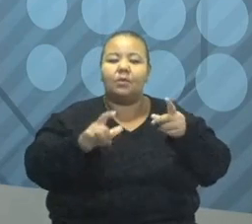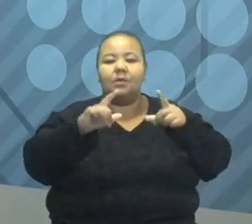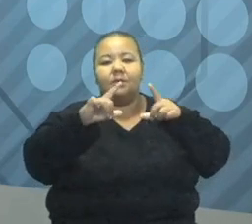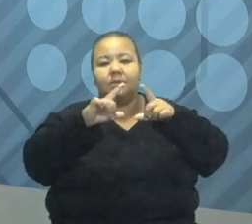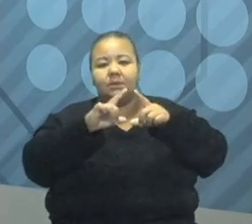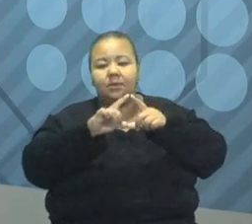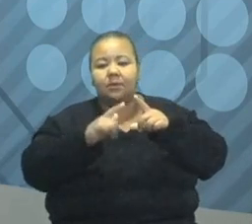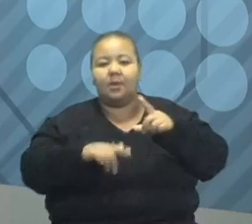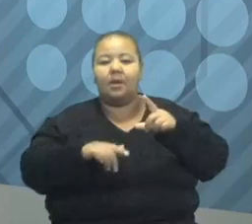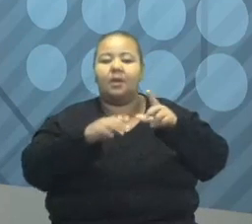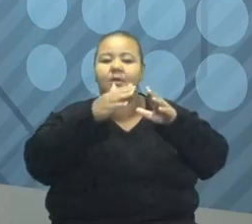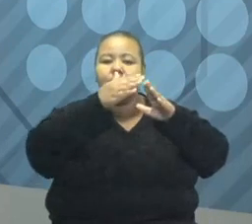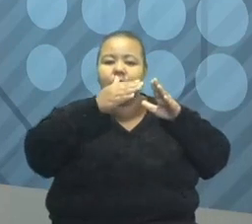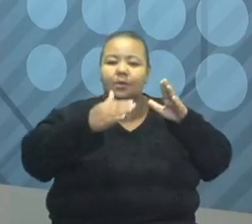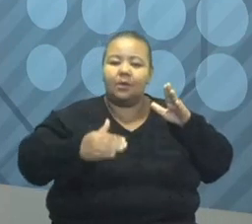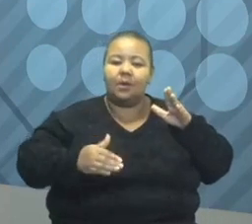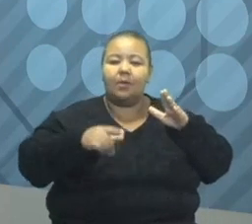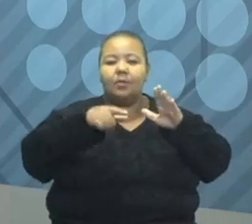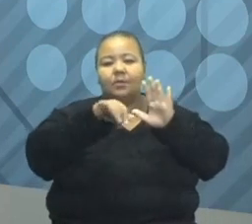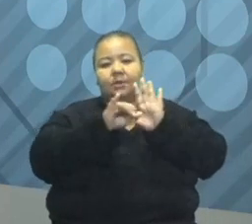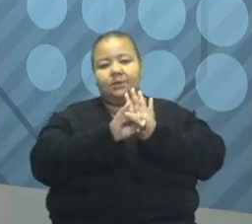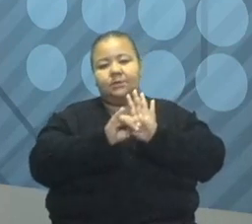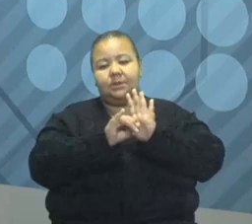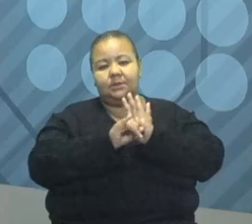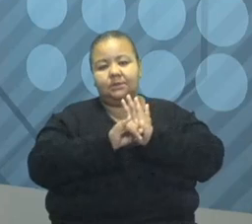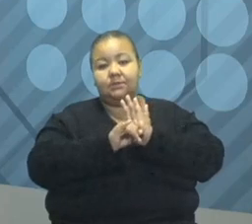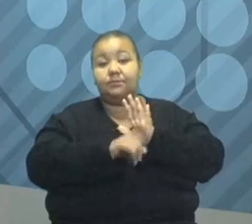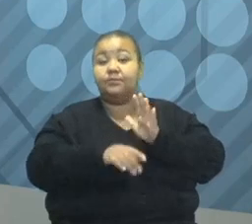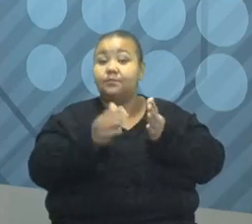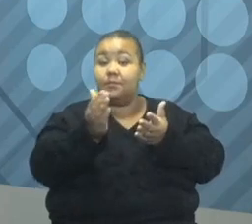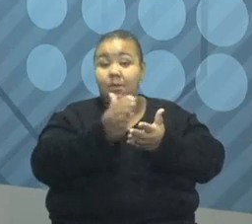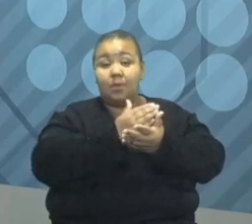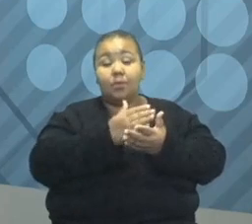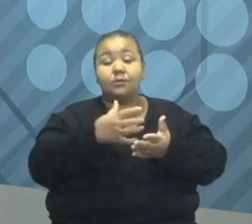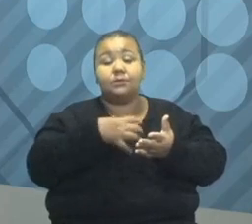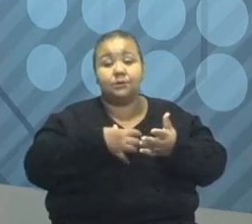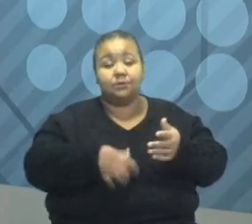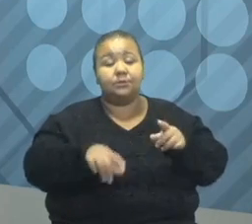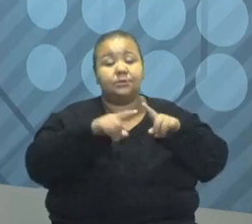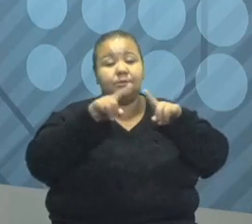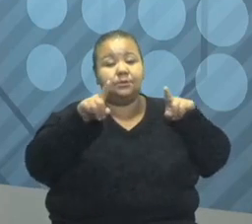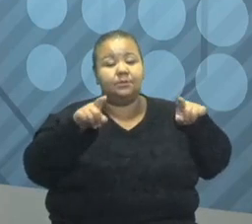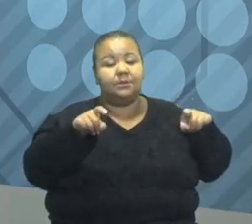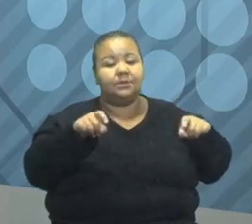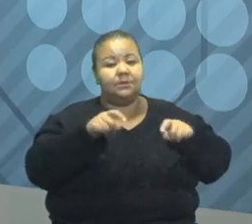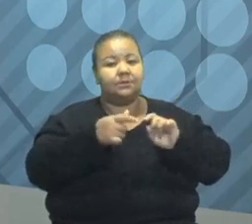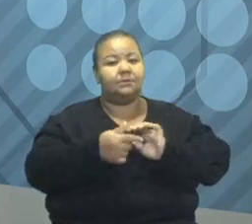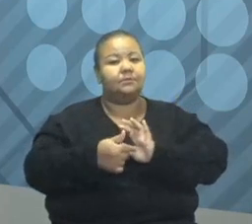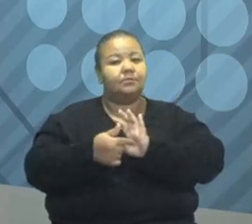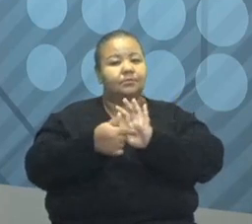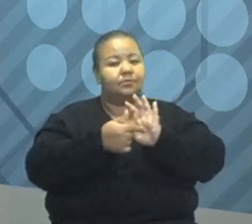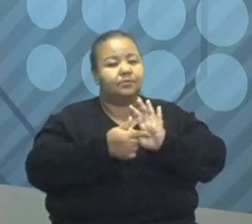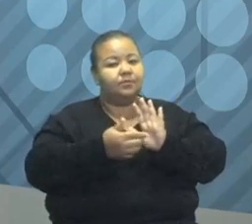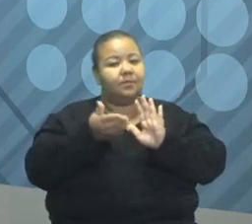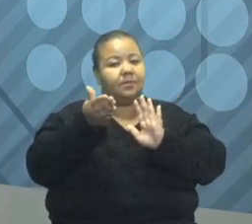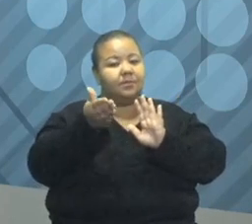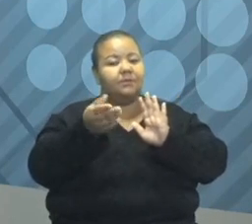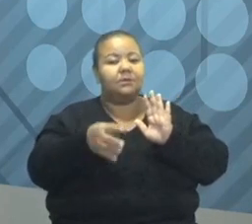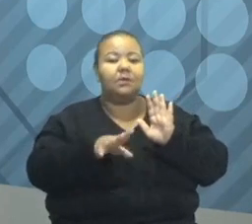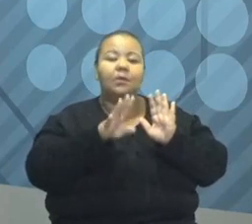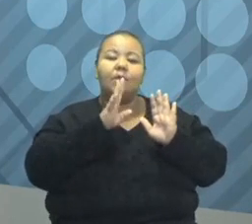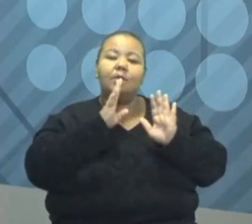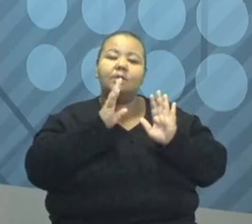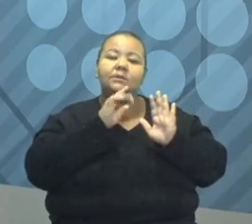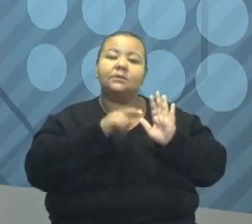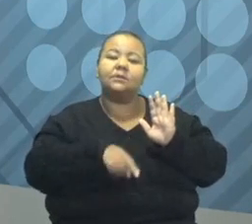triangular, diagonal e a identidade. Então, eu trouxe alguns tipos de matrizes para você hoje, para você conhecer